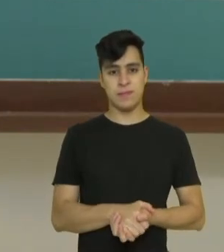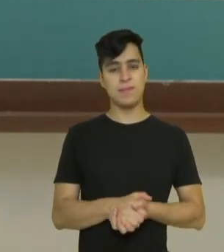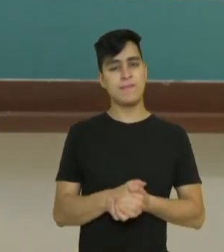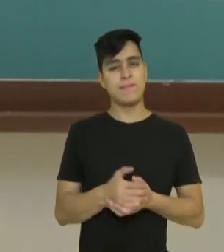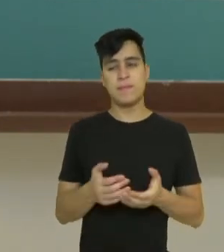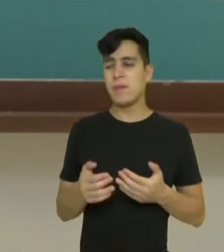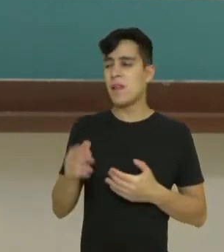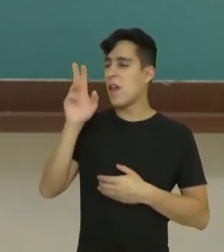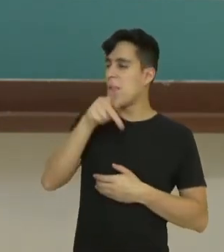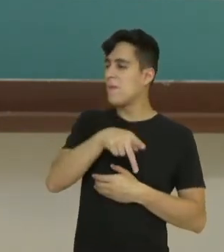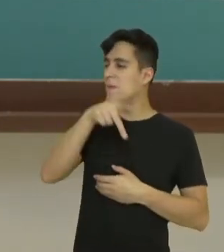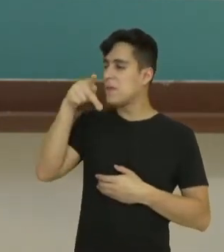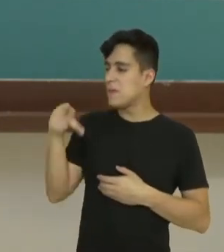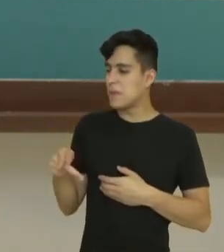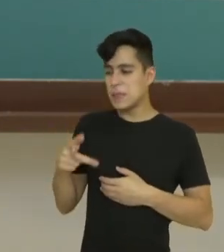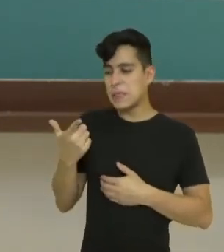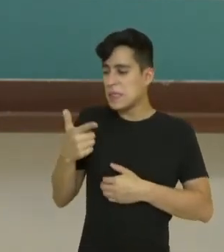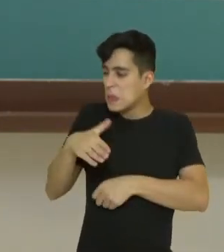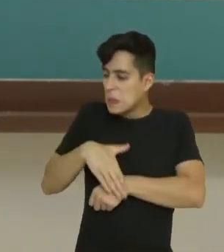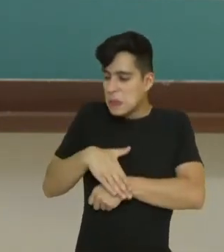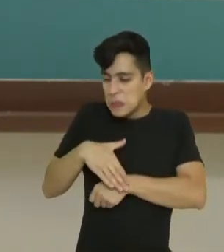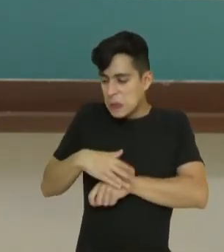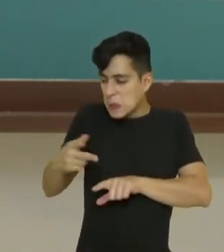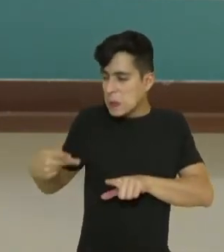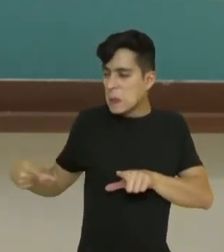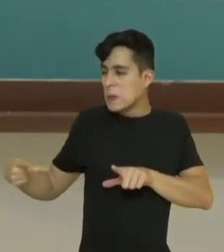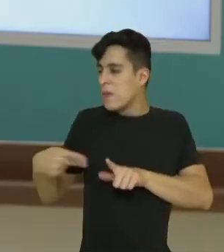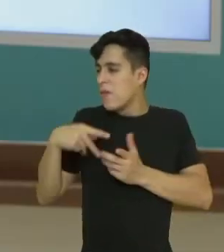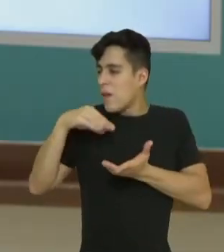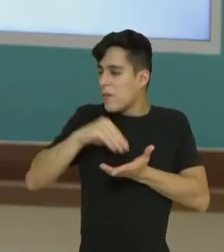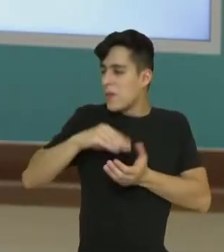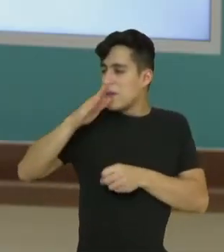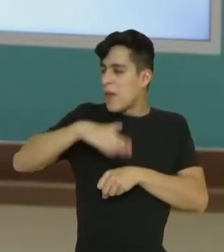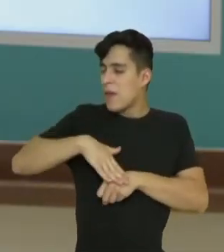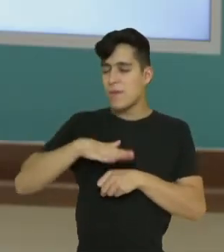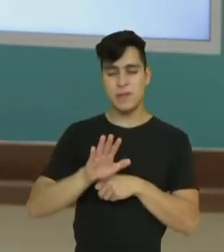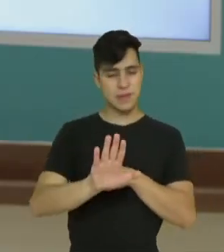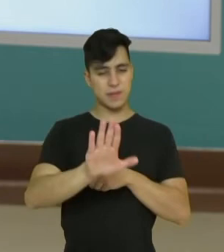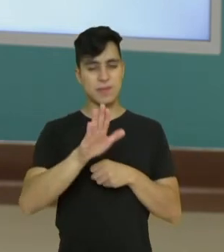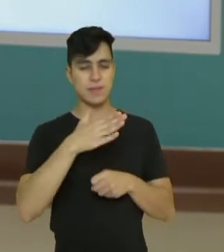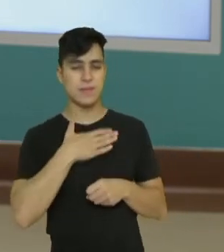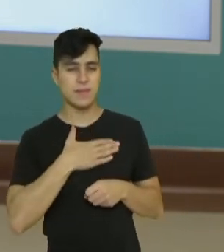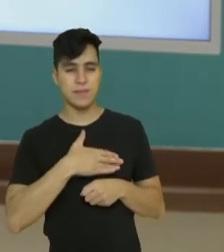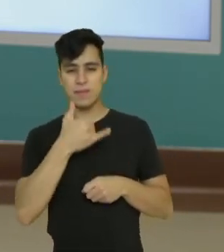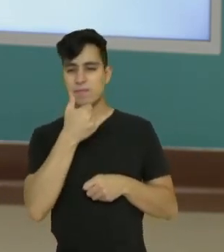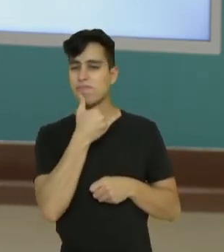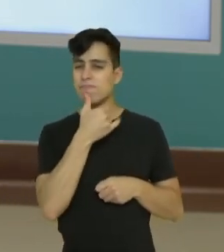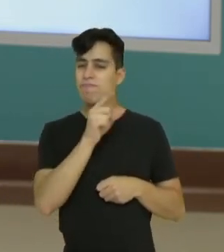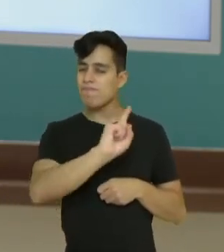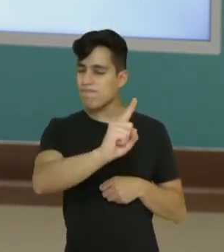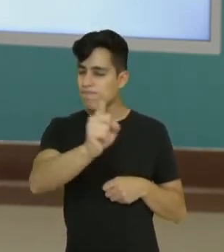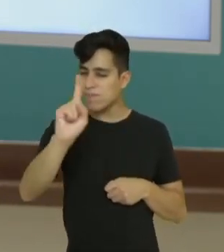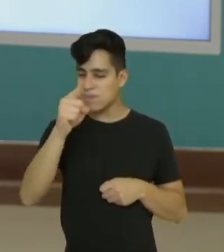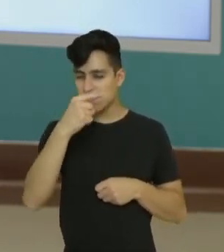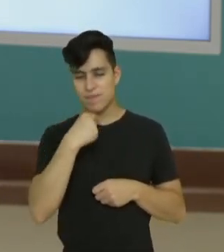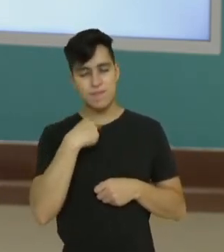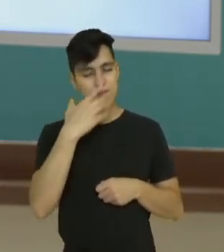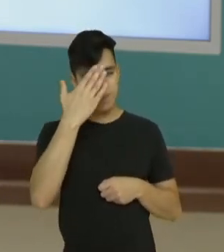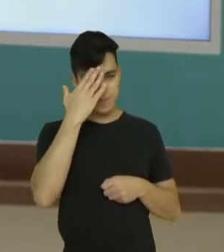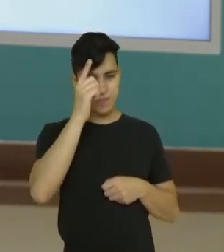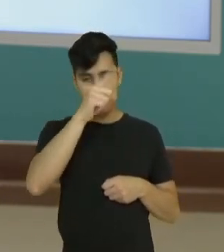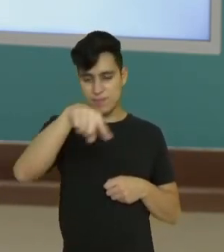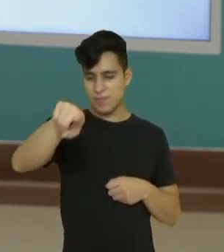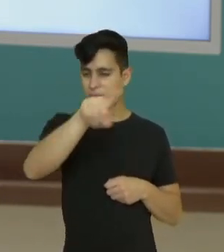Ah, Fabiano, não teve tanto tempo para fazer o desenho. Calma, não fique triste. Claro que eu sei que você quer fazer o desenho